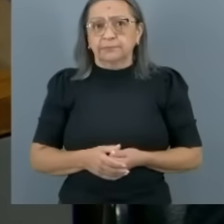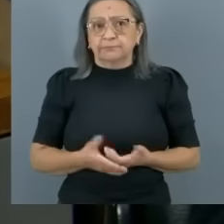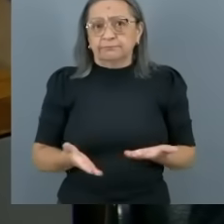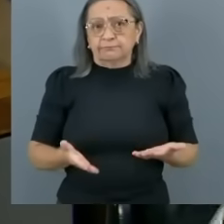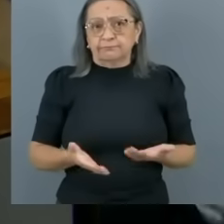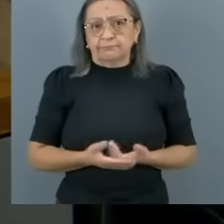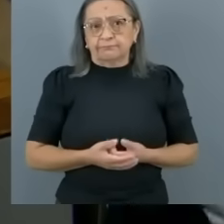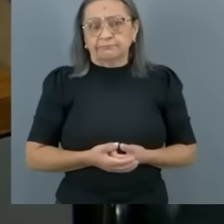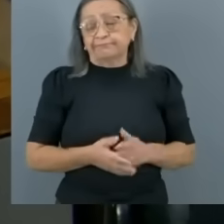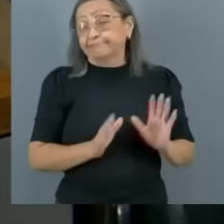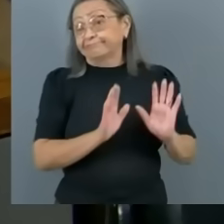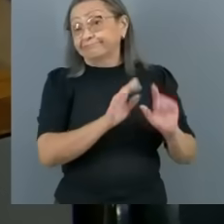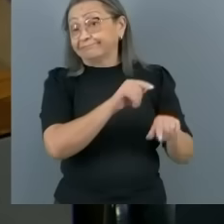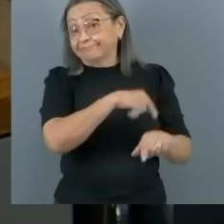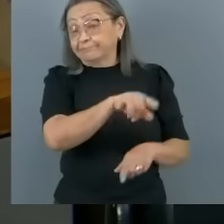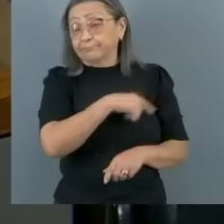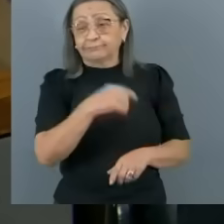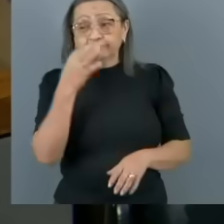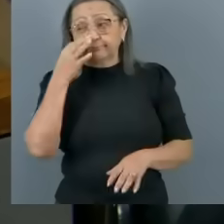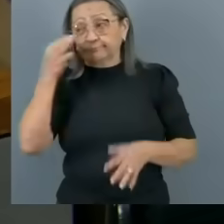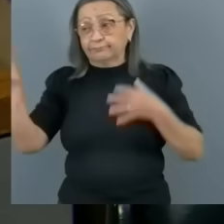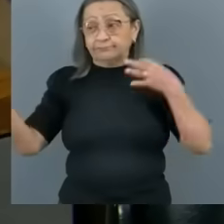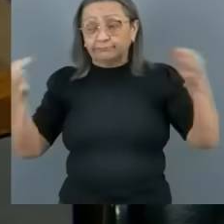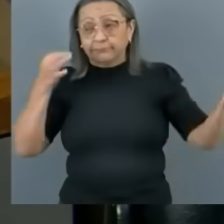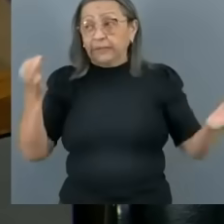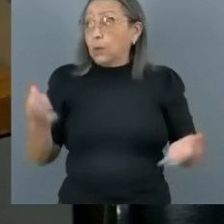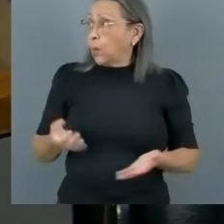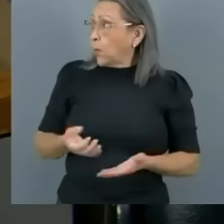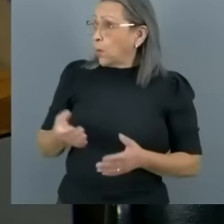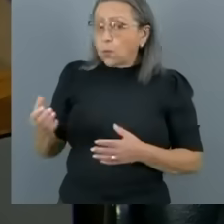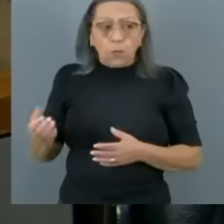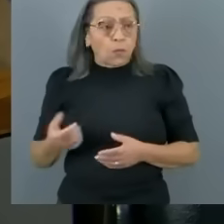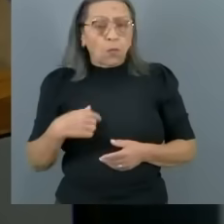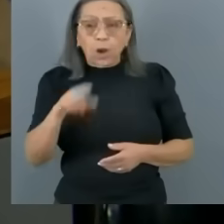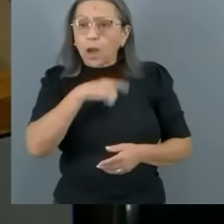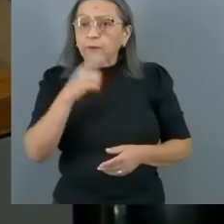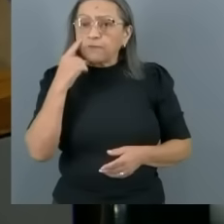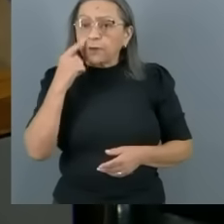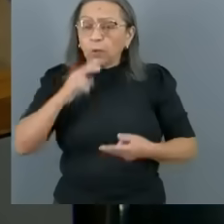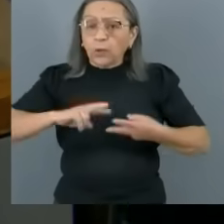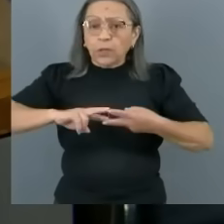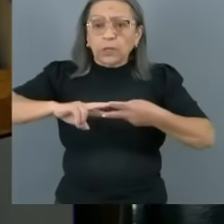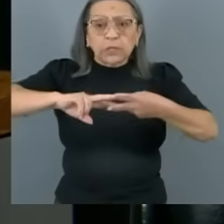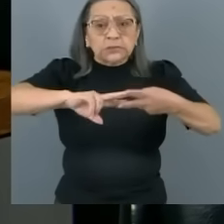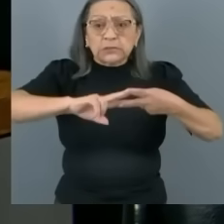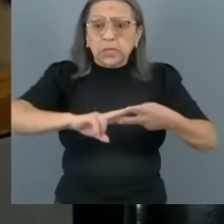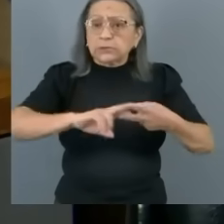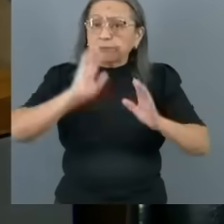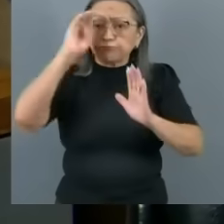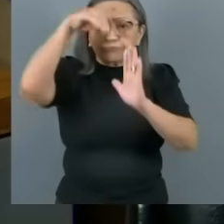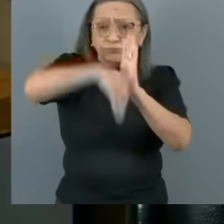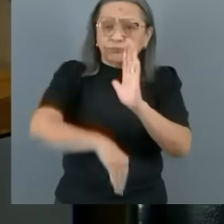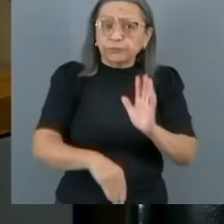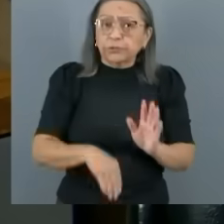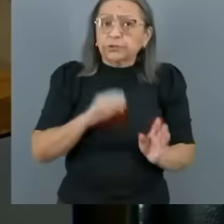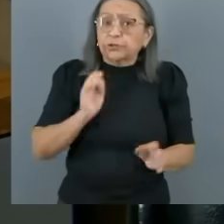Eles olham para um lado e dizem, o INSS está sucateado. Esse é o 4º ano